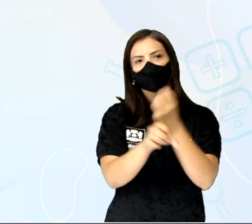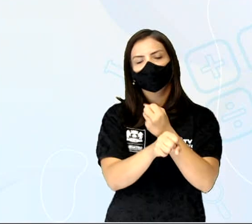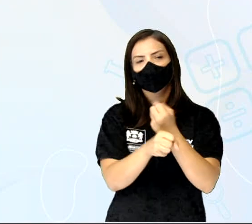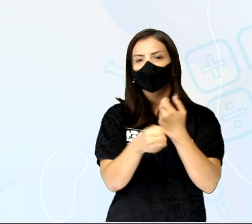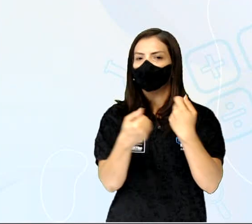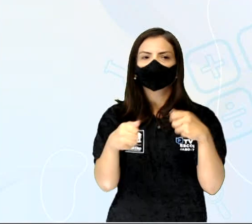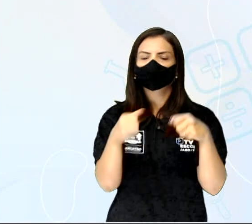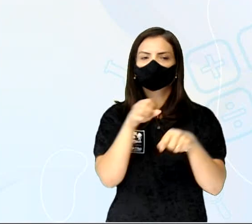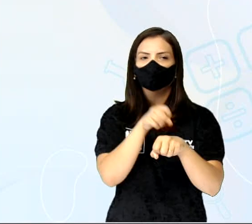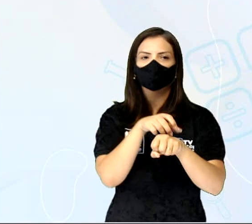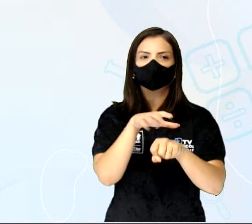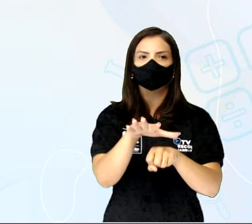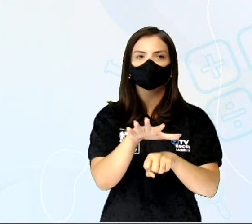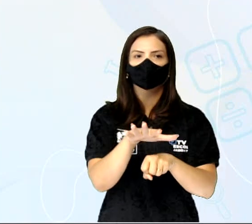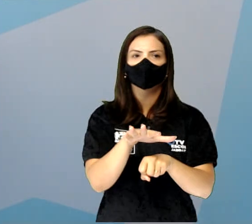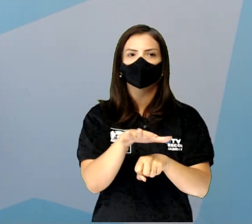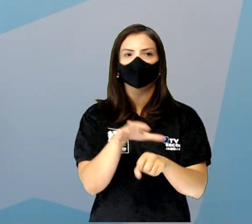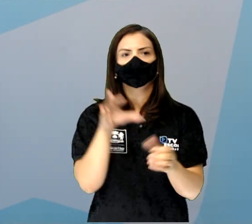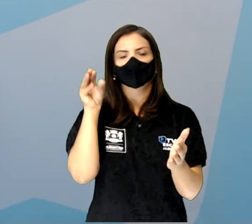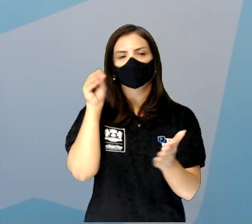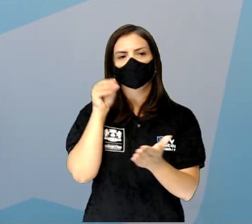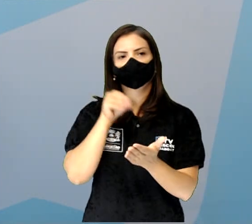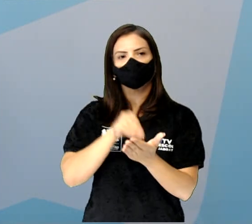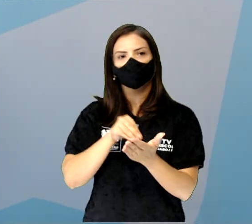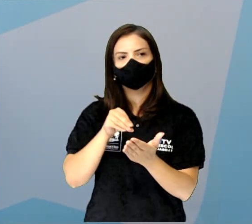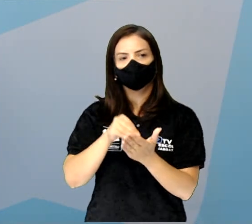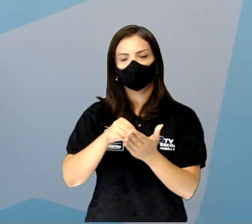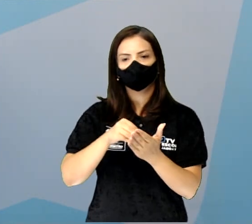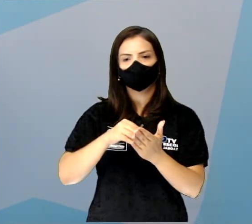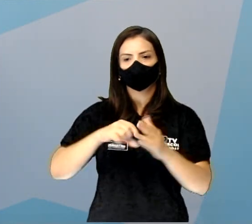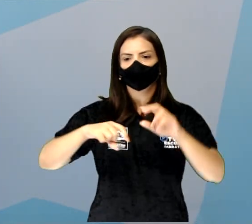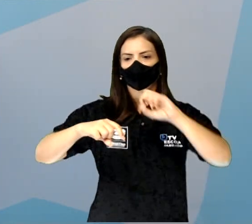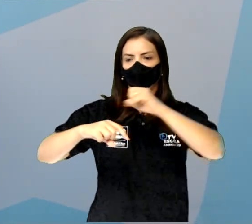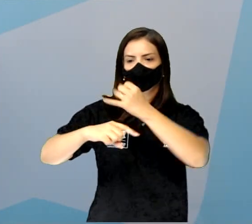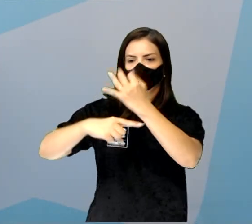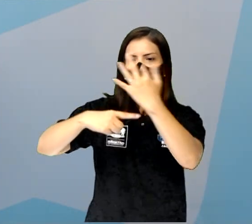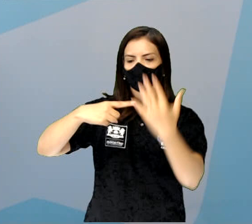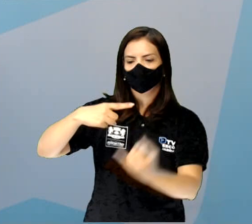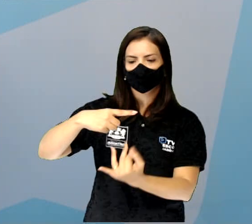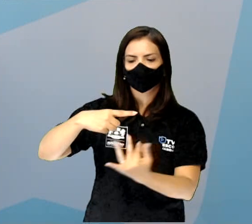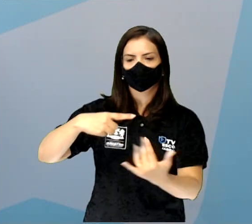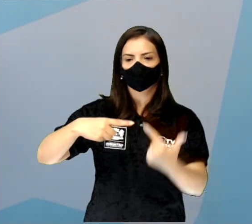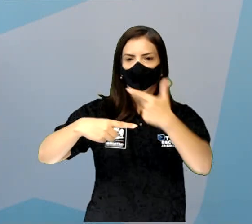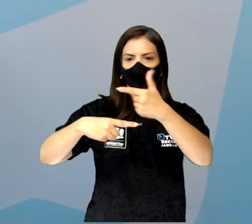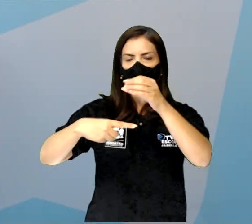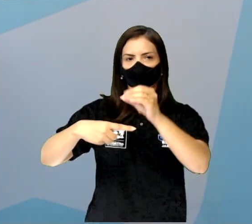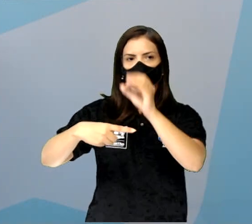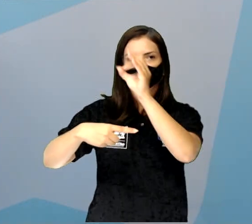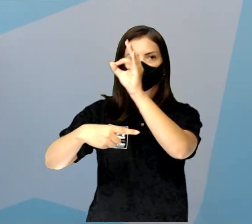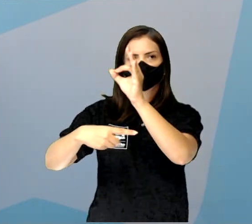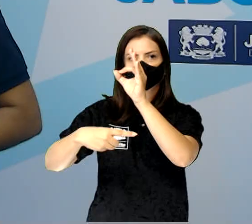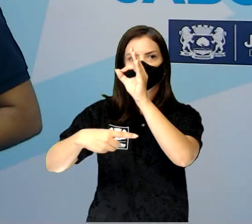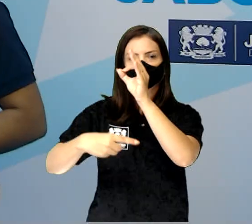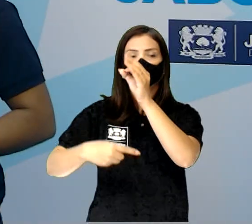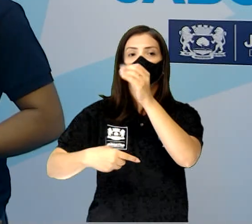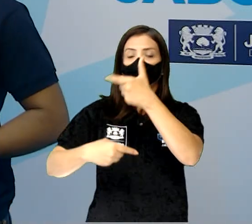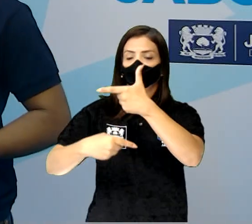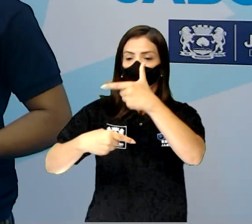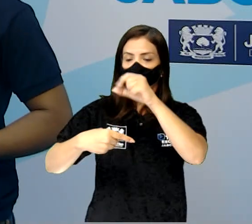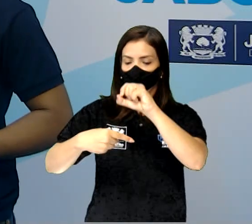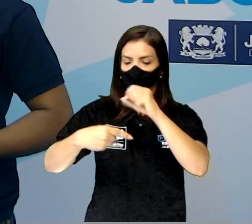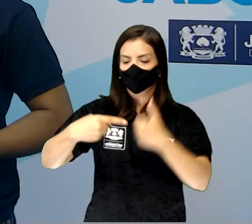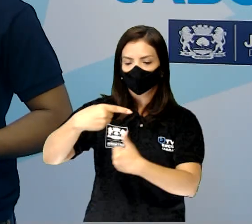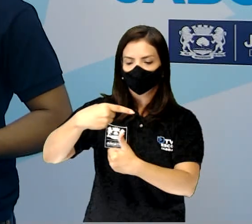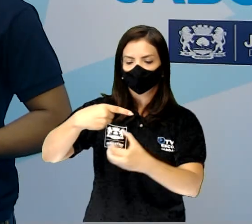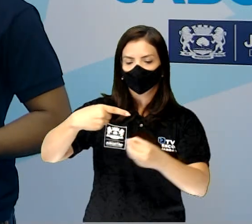dica. Você coloca na forma de fração, 20% é 20 sobre 100, e multiplica pelo